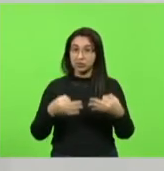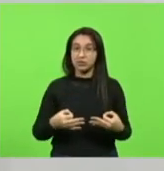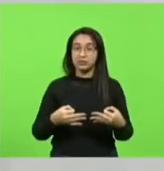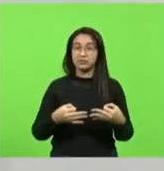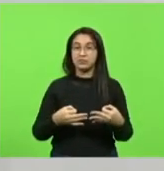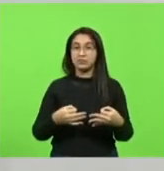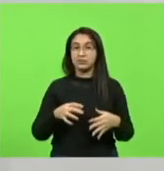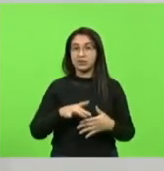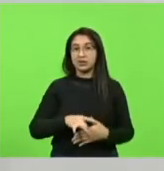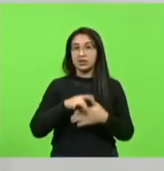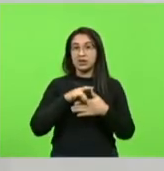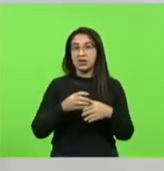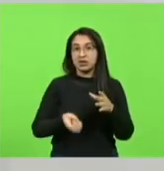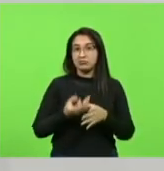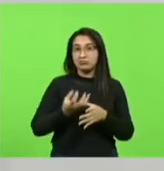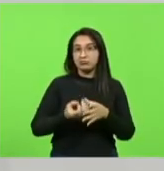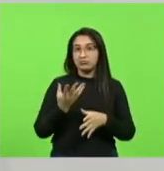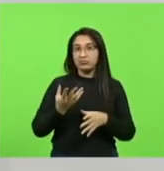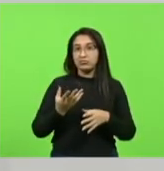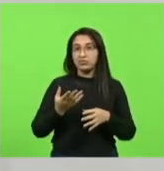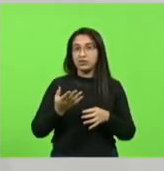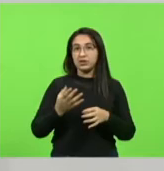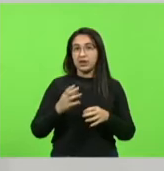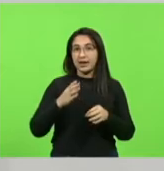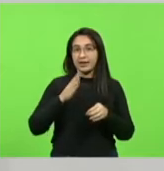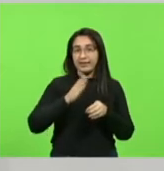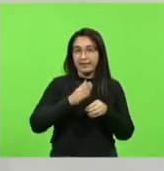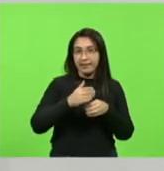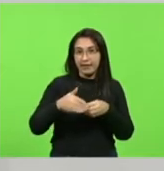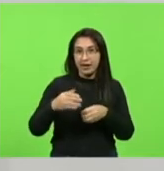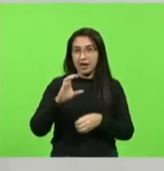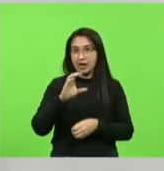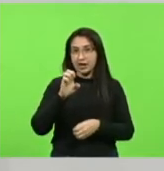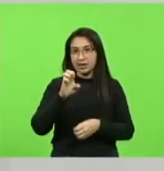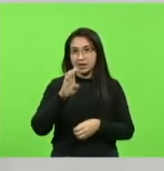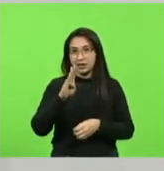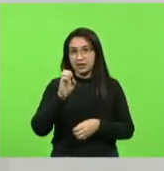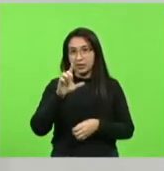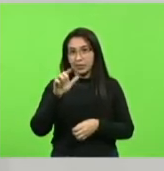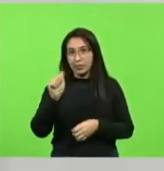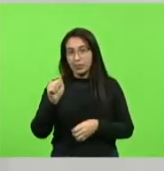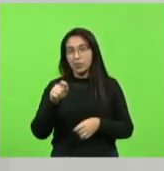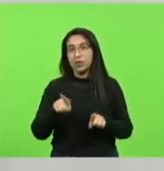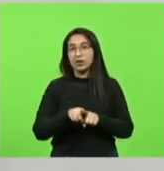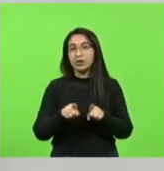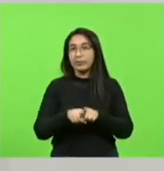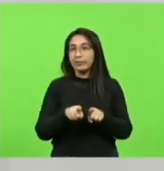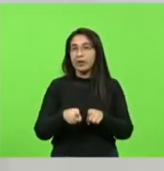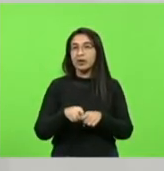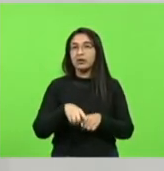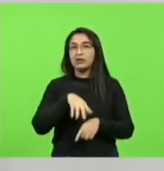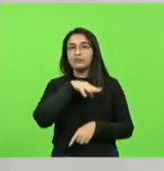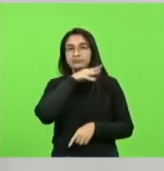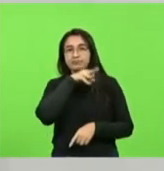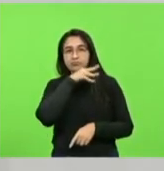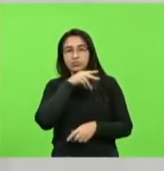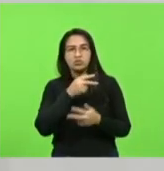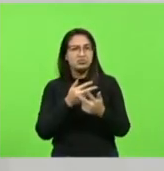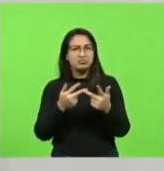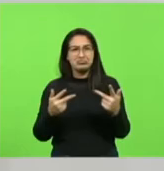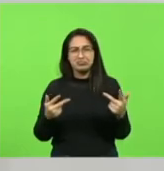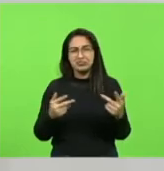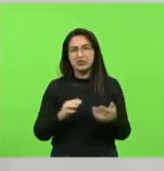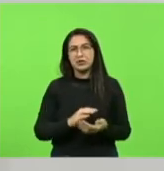cebola, de suínos, de aves, ostras. Importamos tecnologias e soluções